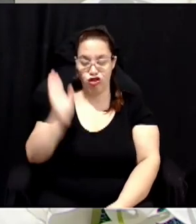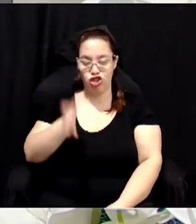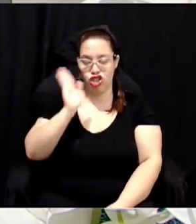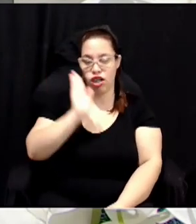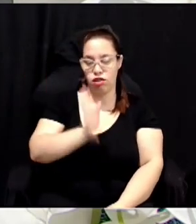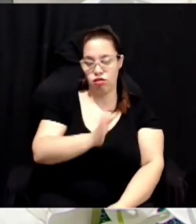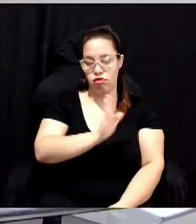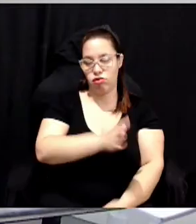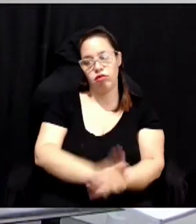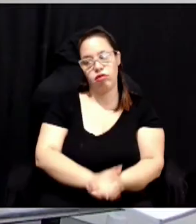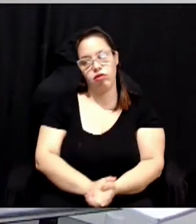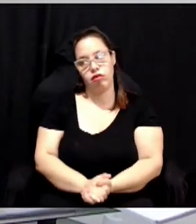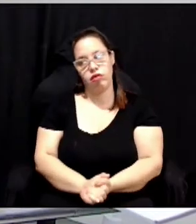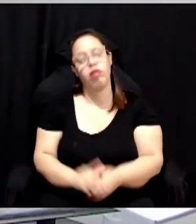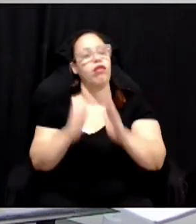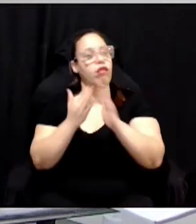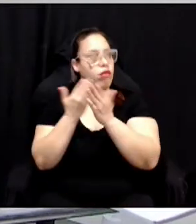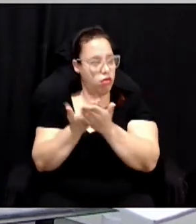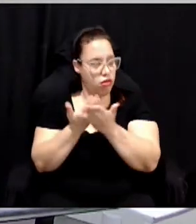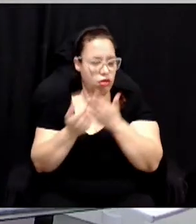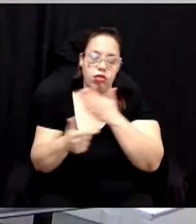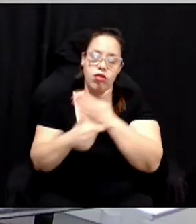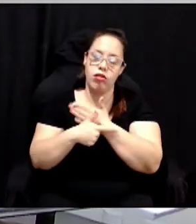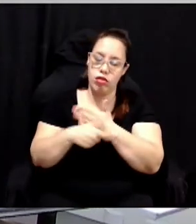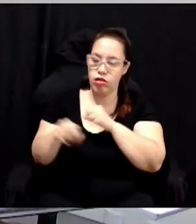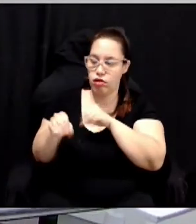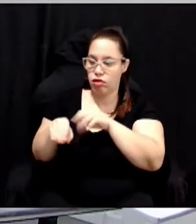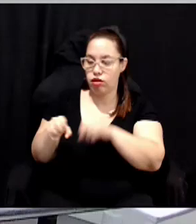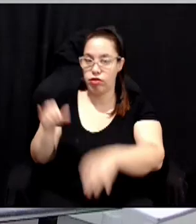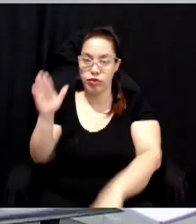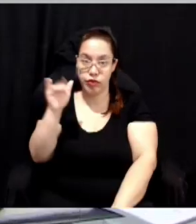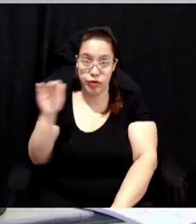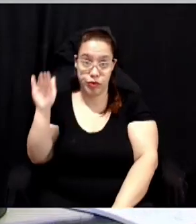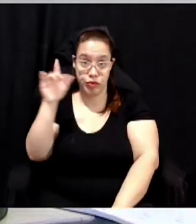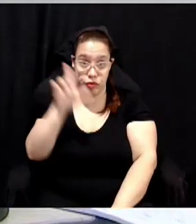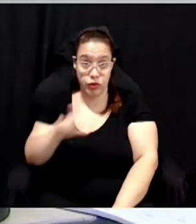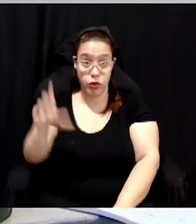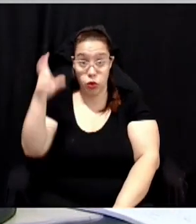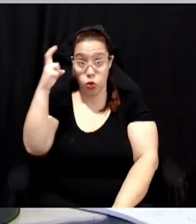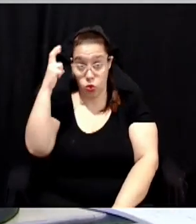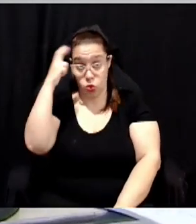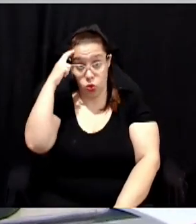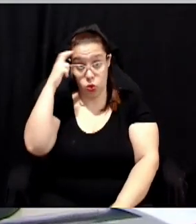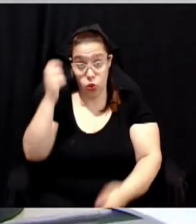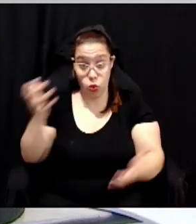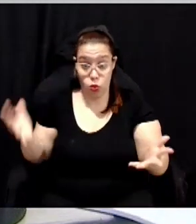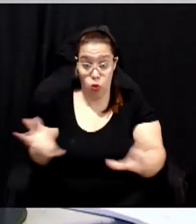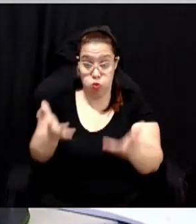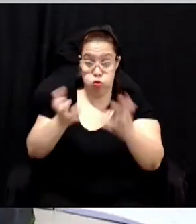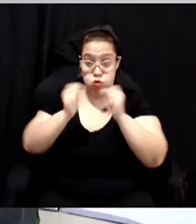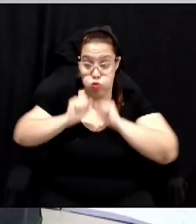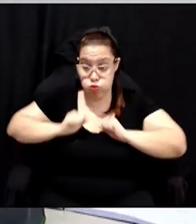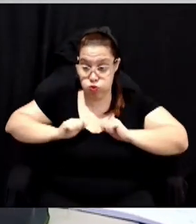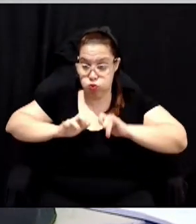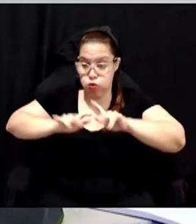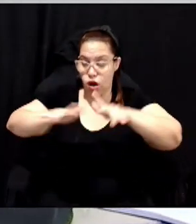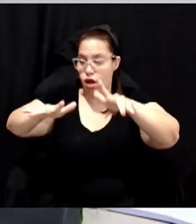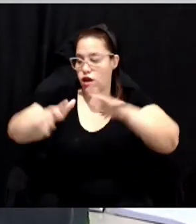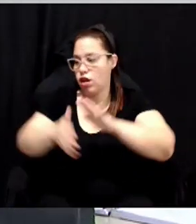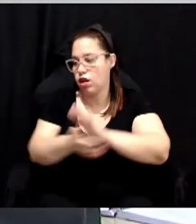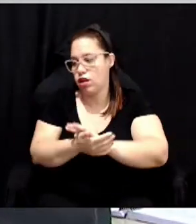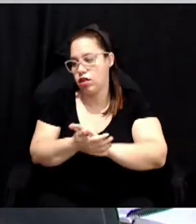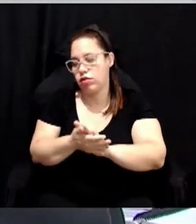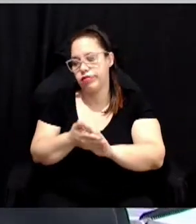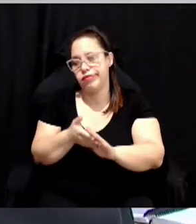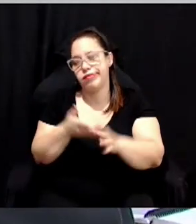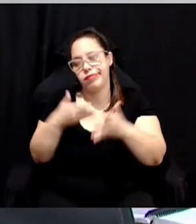um papel fundamental, que é ensinar ciência, ensinar literatura, ensinar cultura. Né? Então, aquilo que a tradição preserva, a